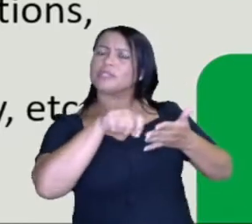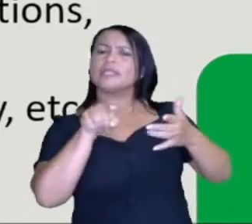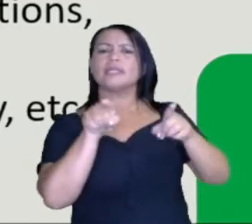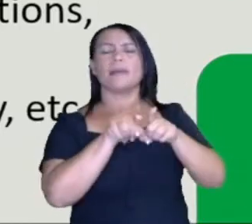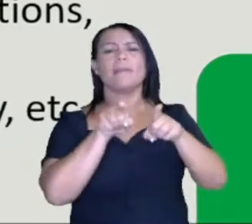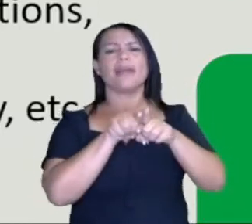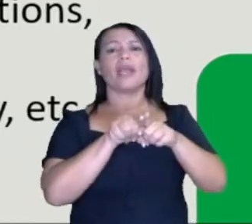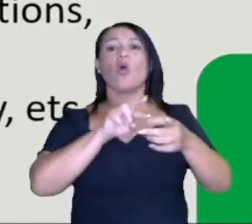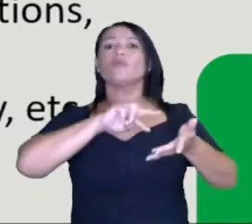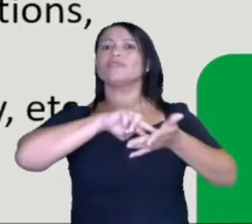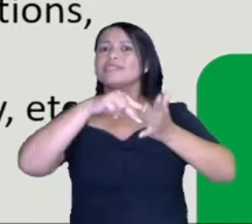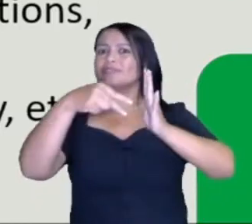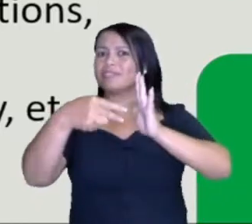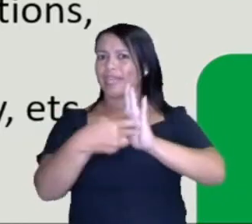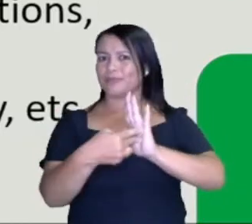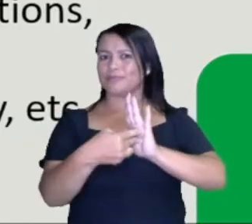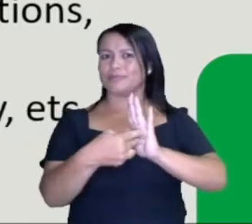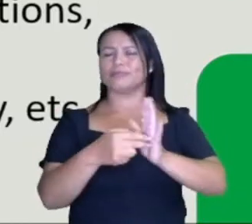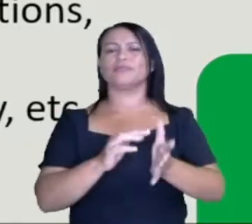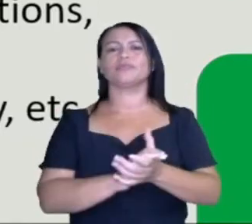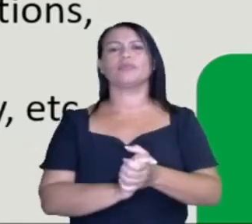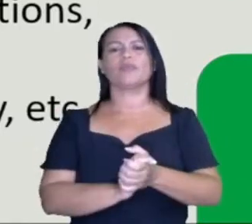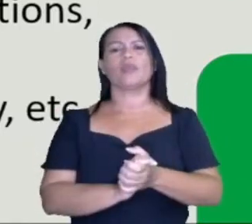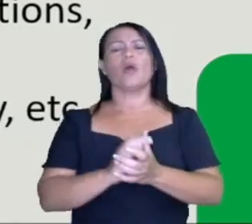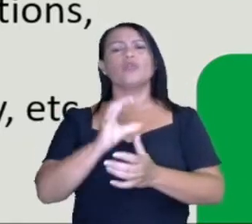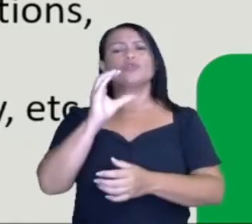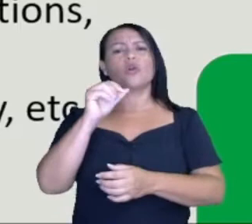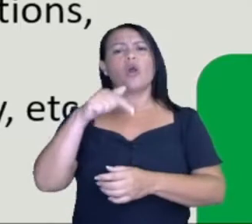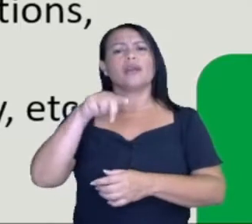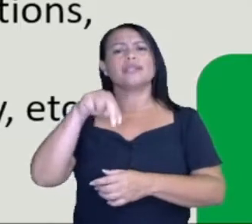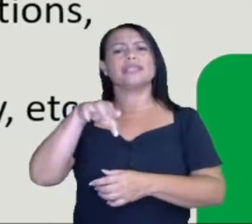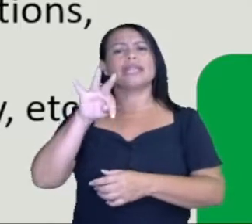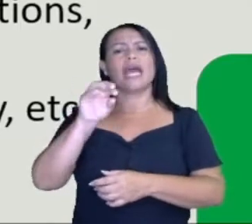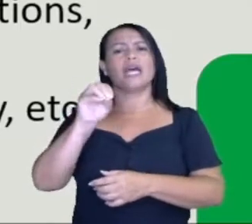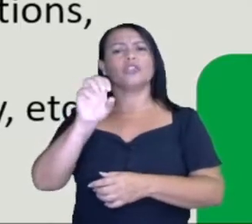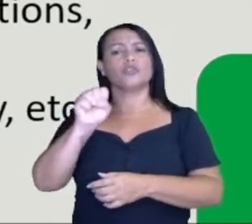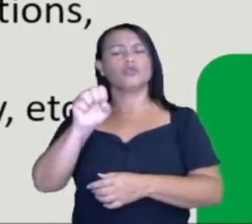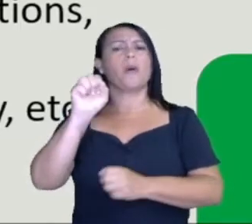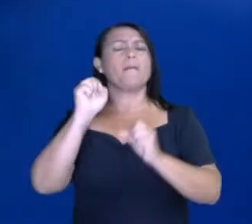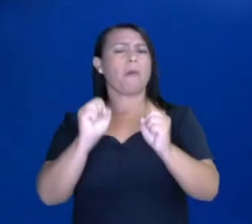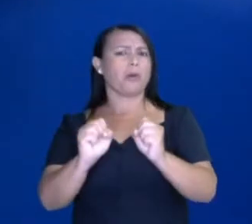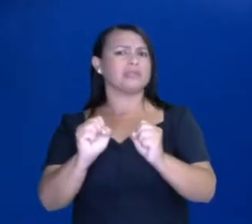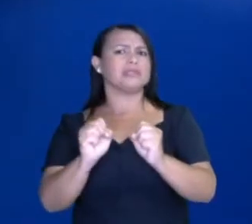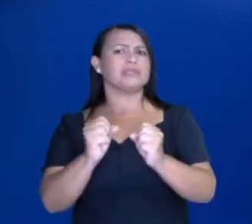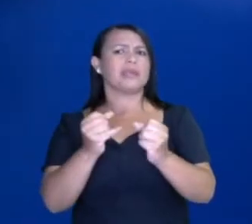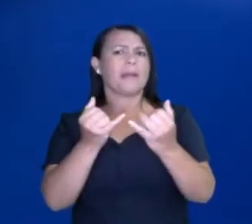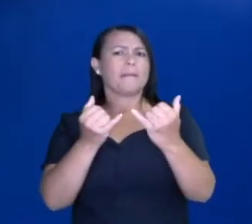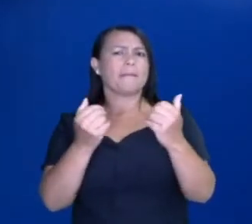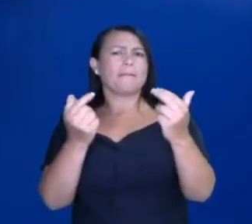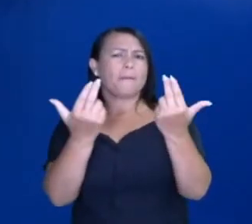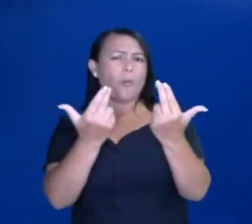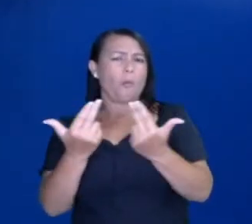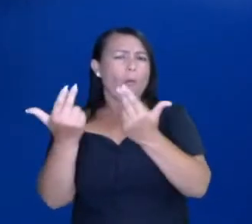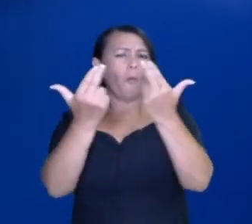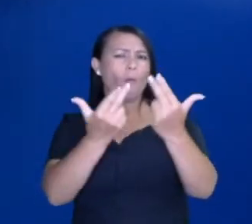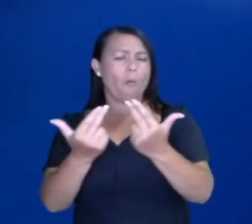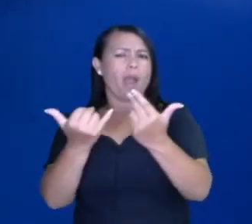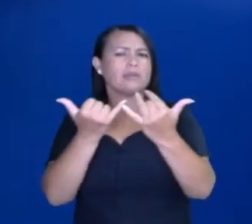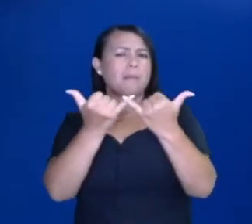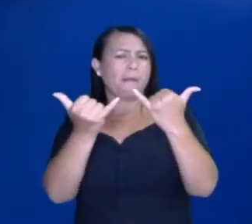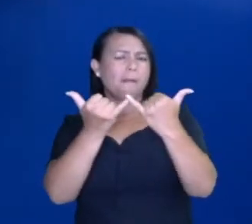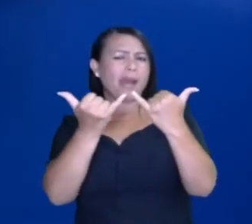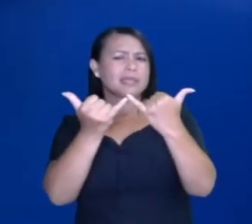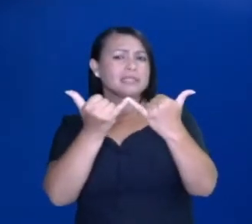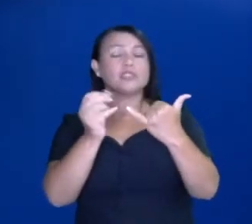no significado. Os cognatos podem ser idênticos, bastante